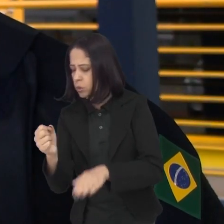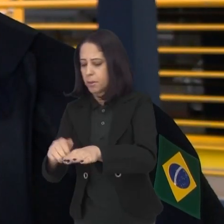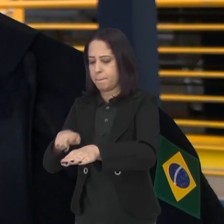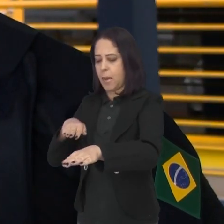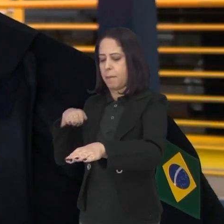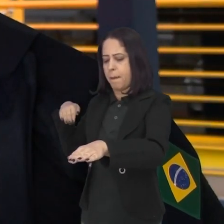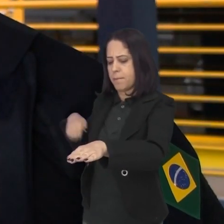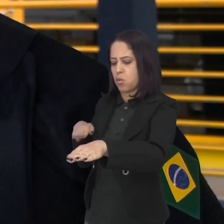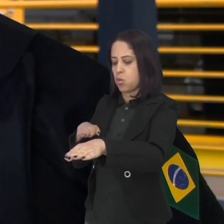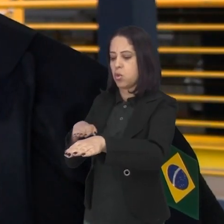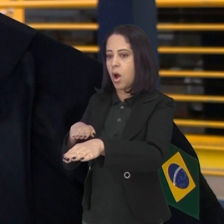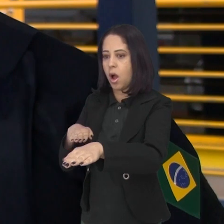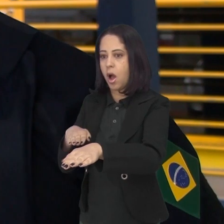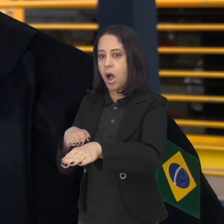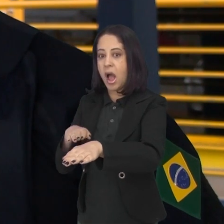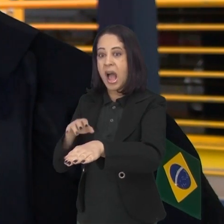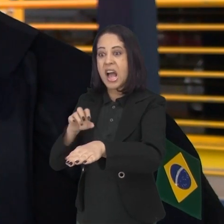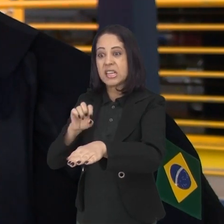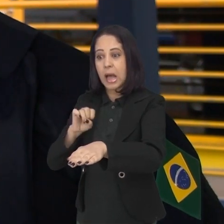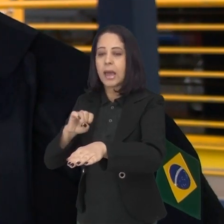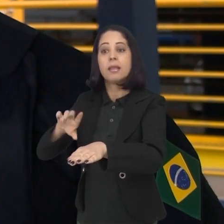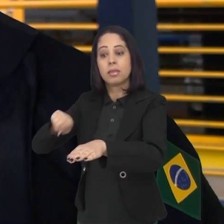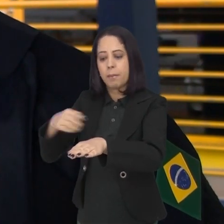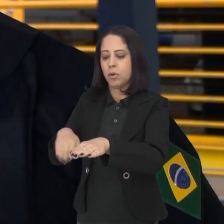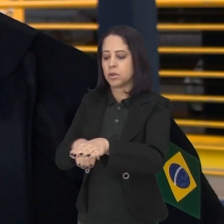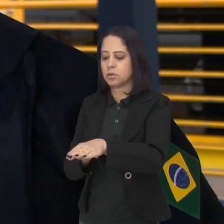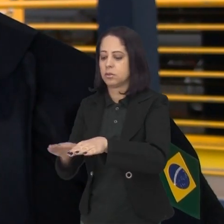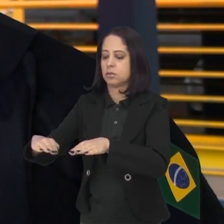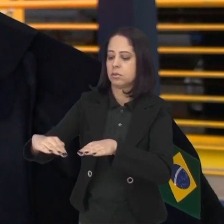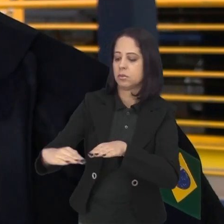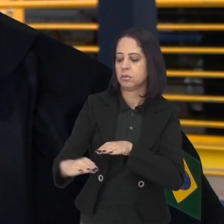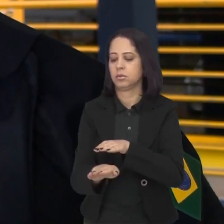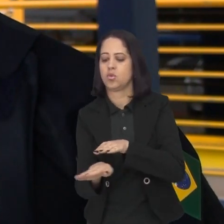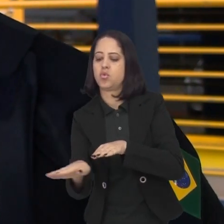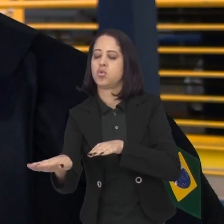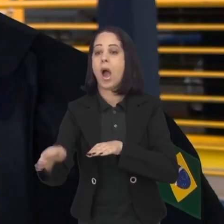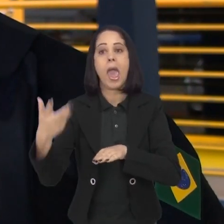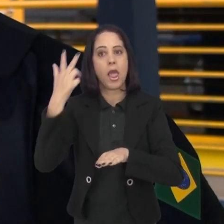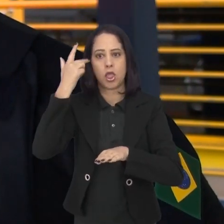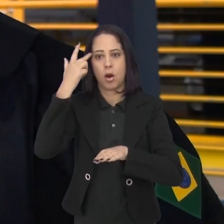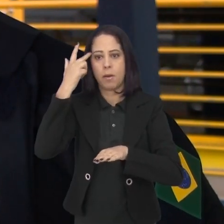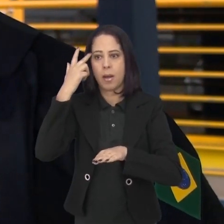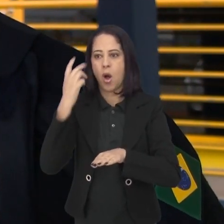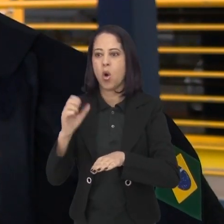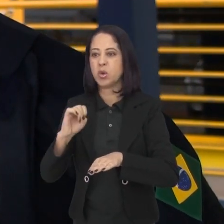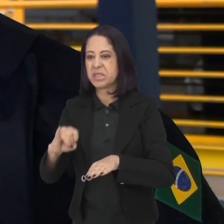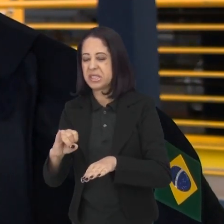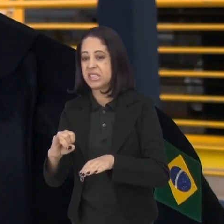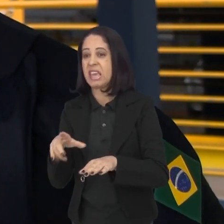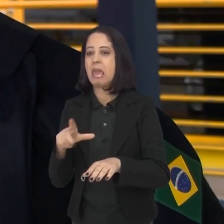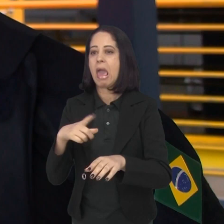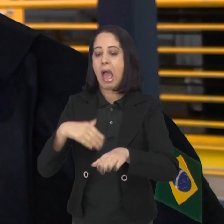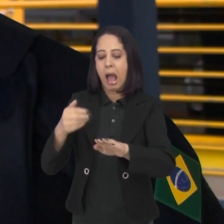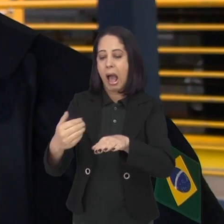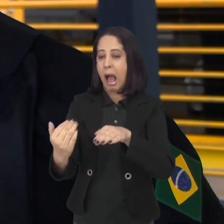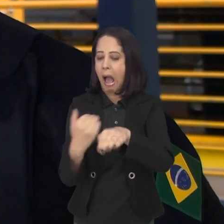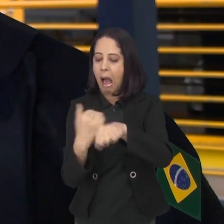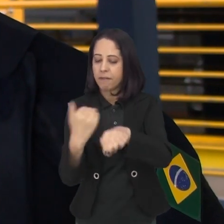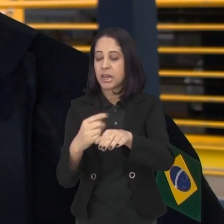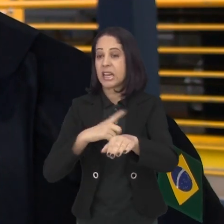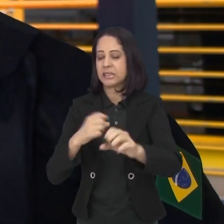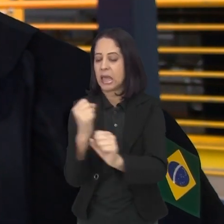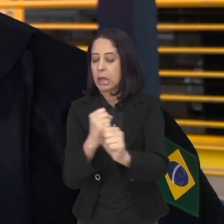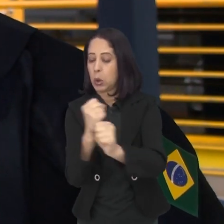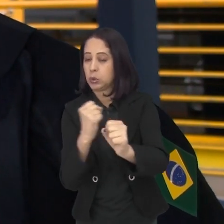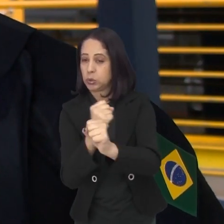luz intermitente, uma sinalização, reduz a velocidade, depois que passar, desenvolve a velocidade da rodovia, sempre obedecendo a sinalização. Em